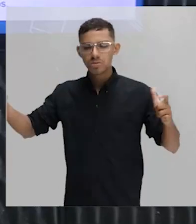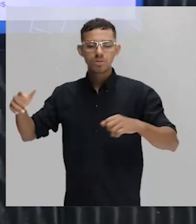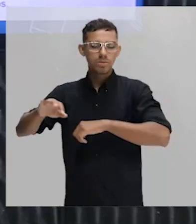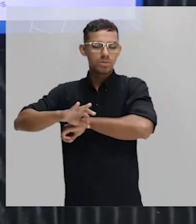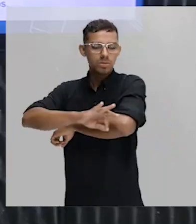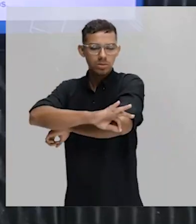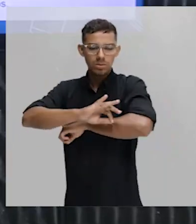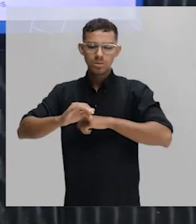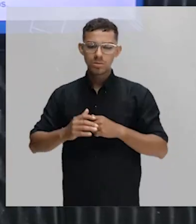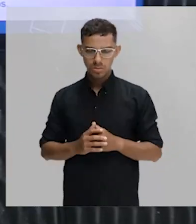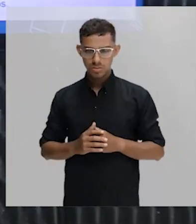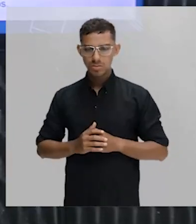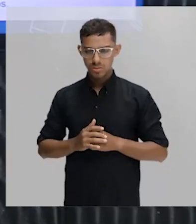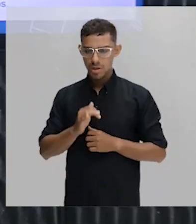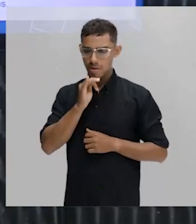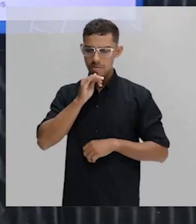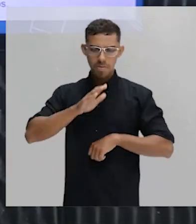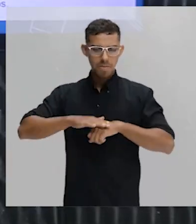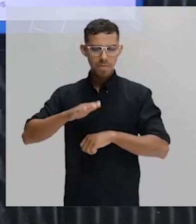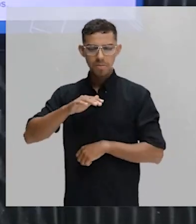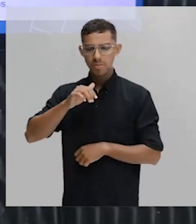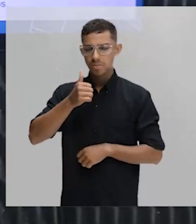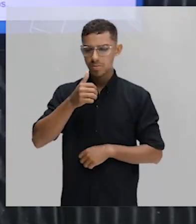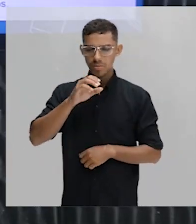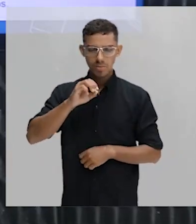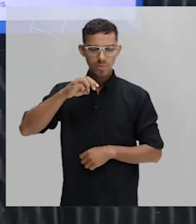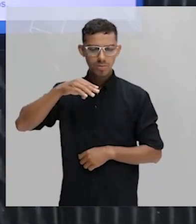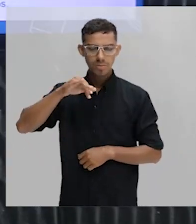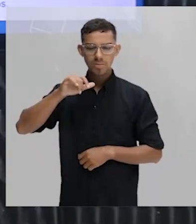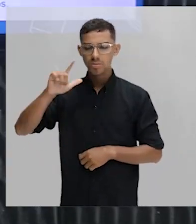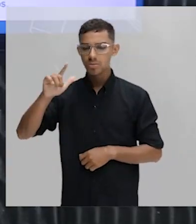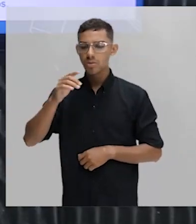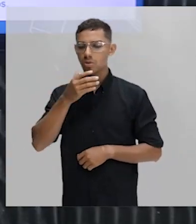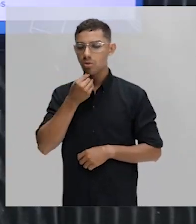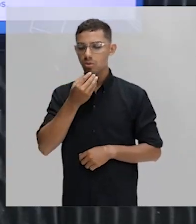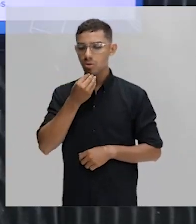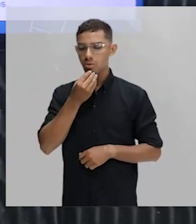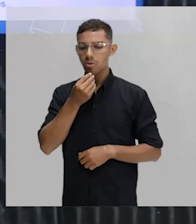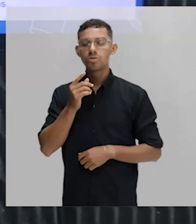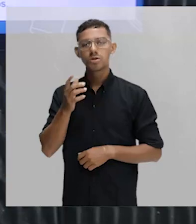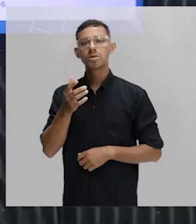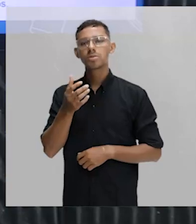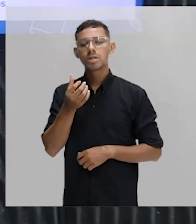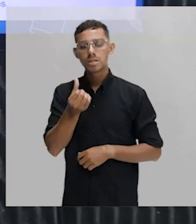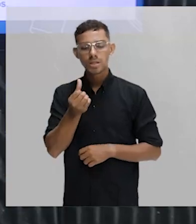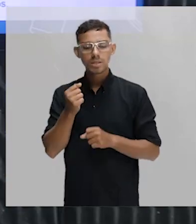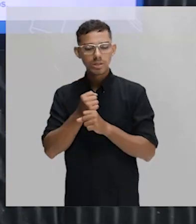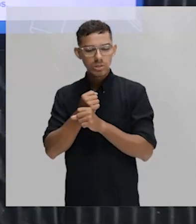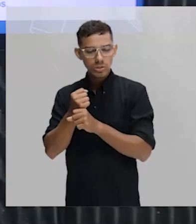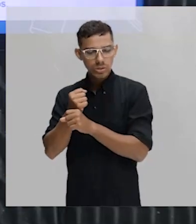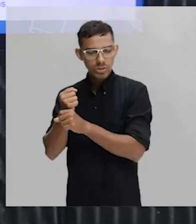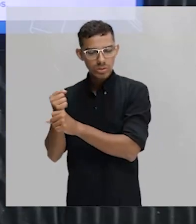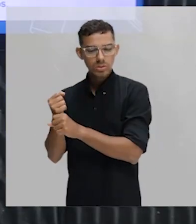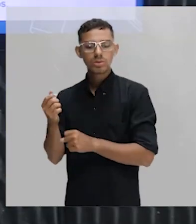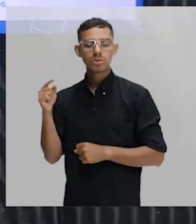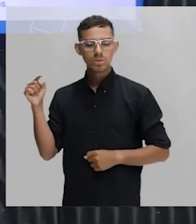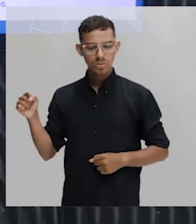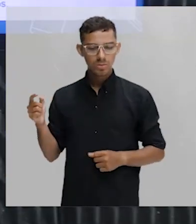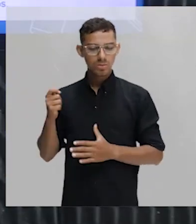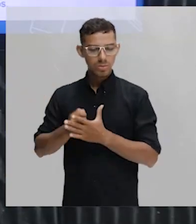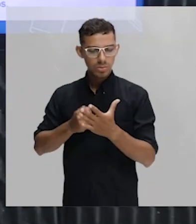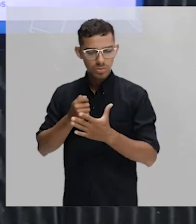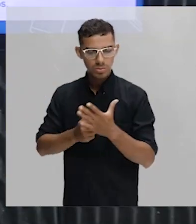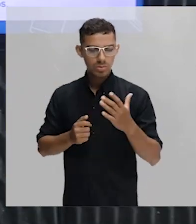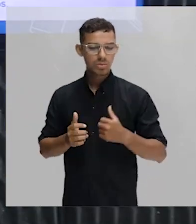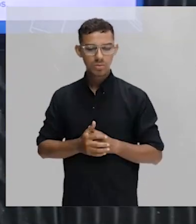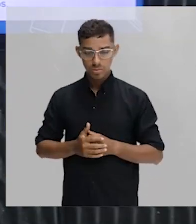levou mais ou menos 10 mil homens trabalhando e 6 anos para ser construída. É essa mesma igreja que eu falei para vocês que a minha meta é conhecê-la. Mas